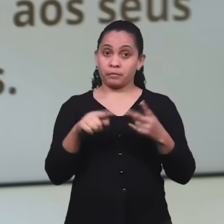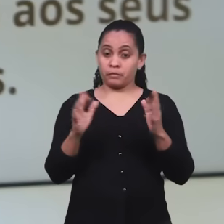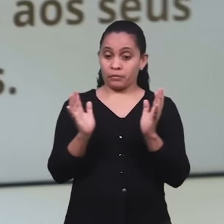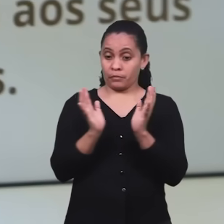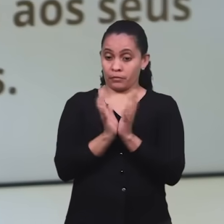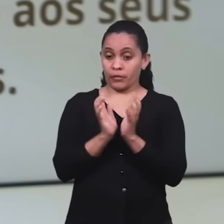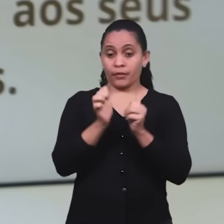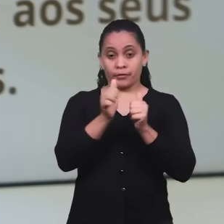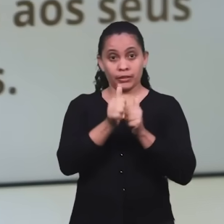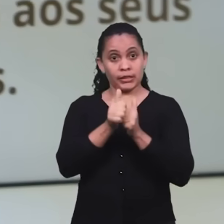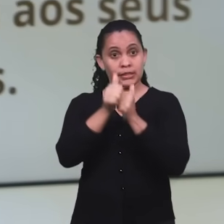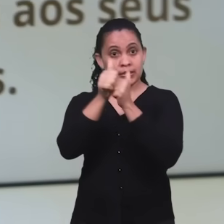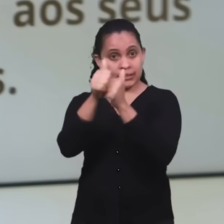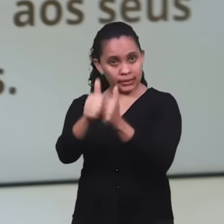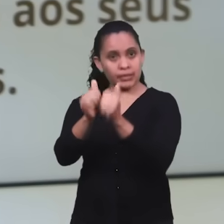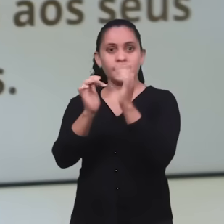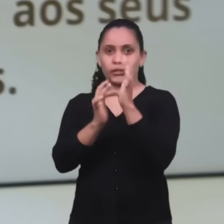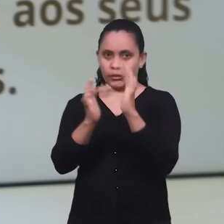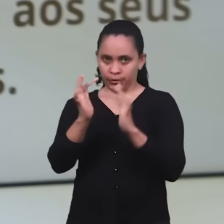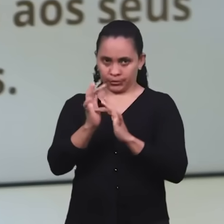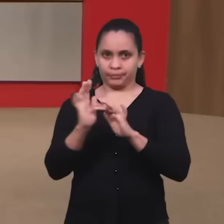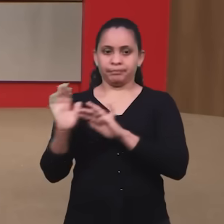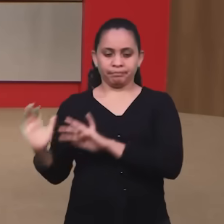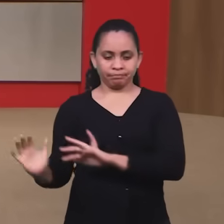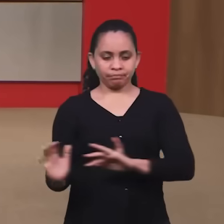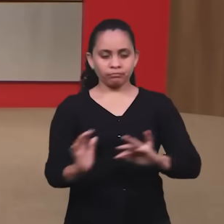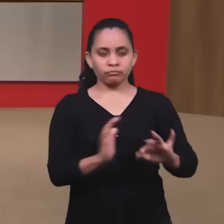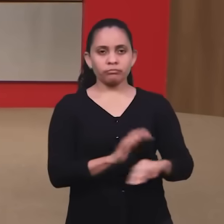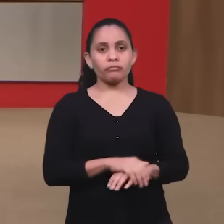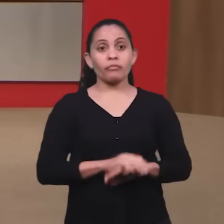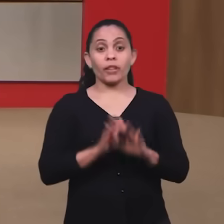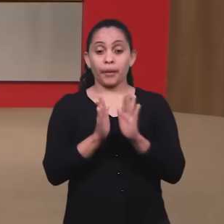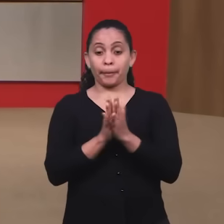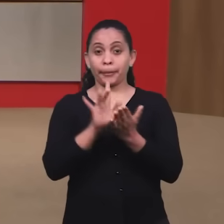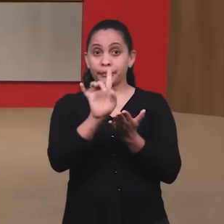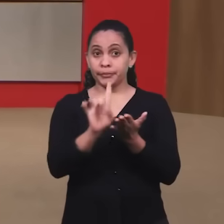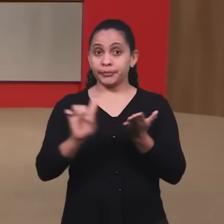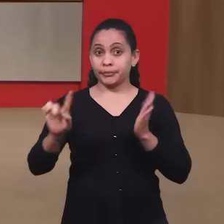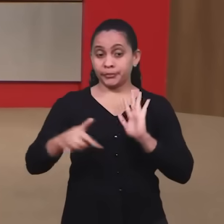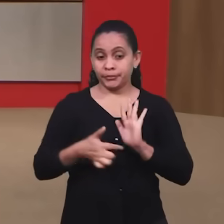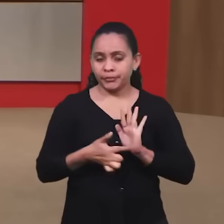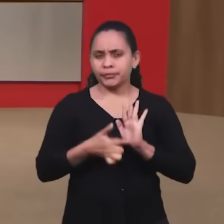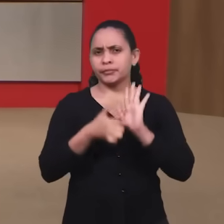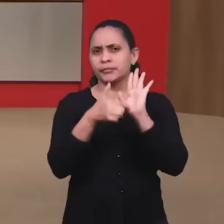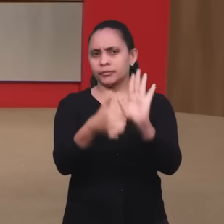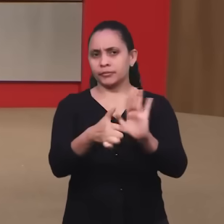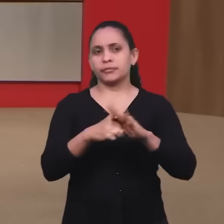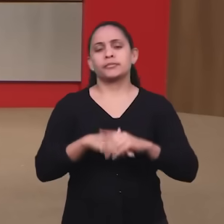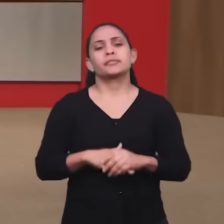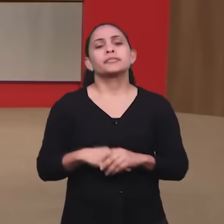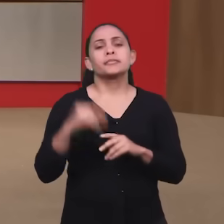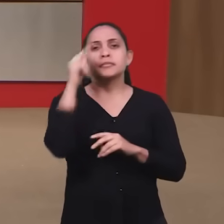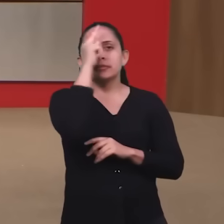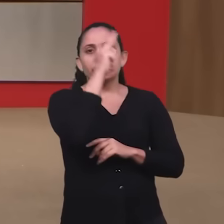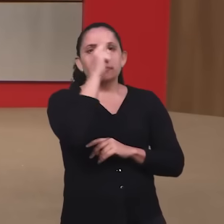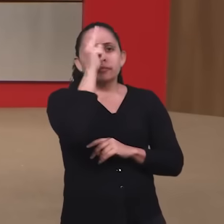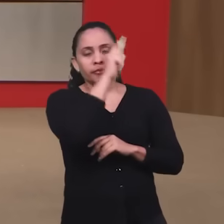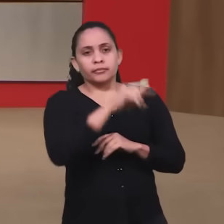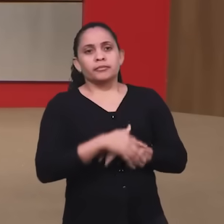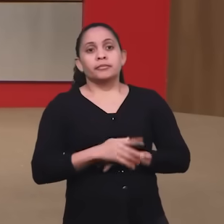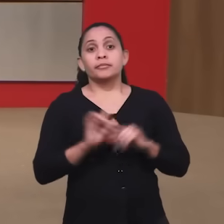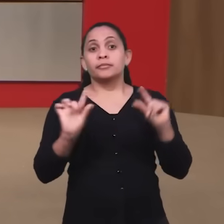grupos estavam juntamente com o Senhor Jesus. Diz a palavra de Deus, dando continuidade à